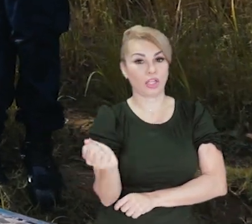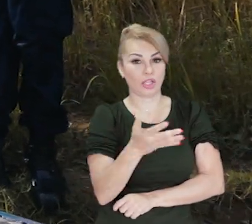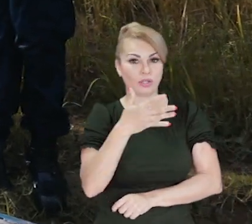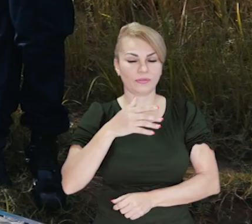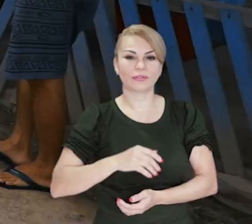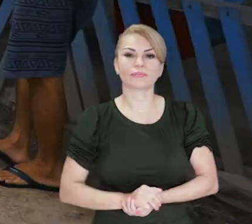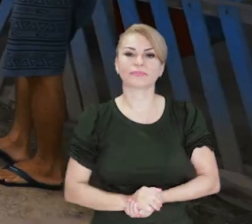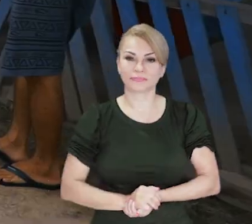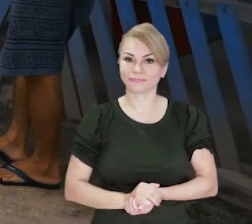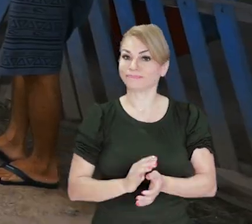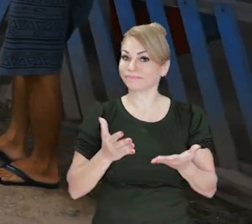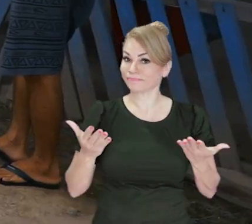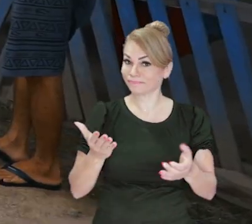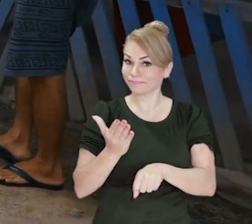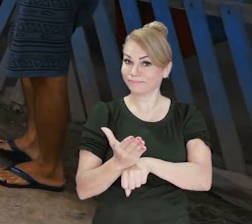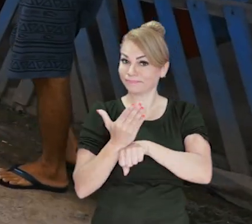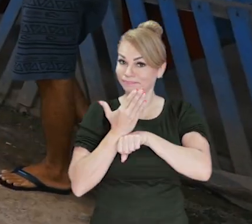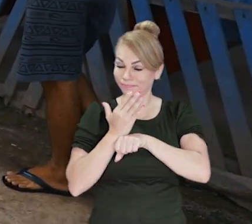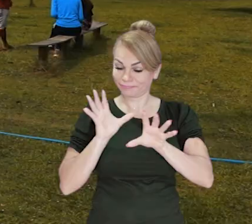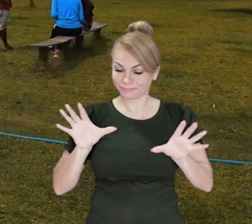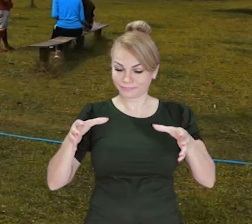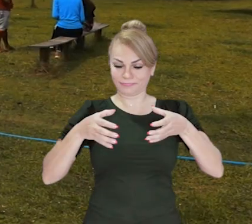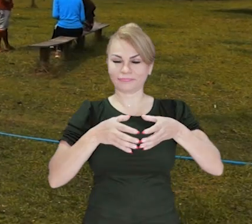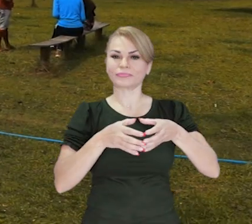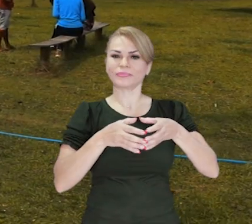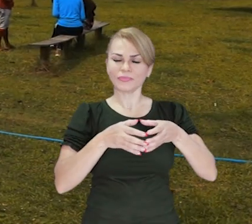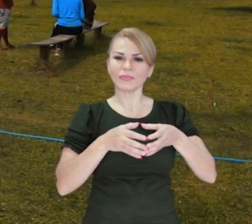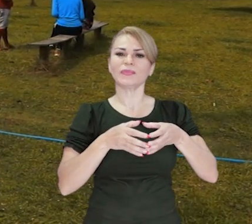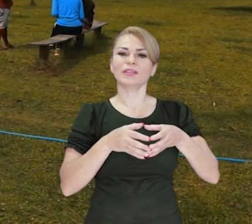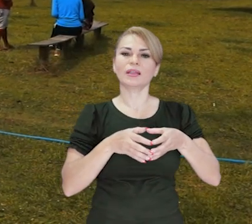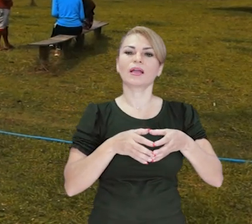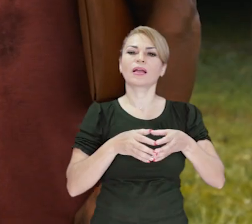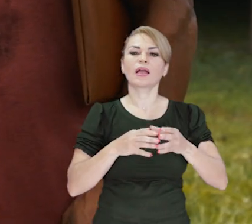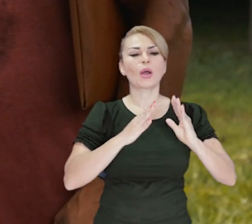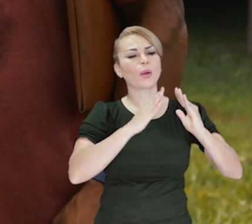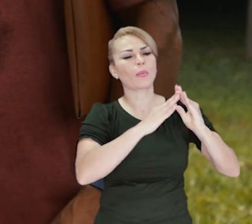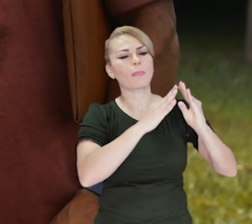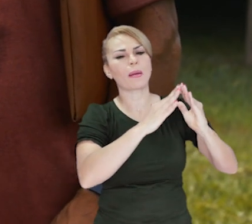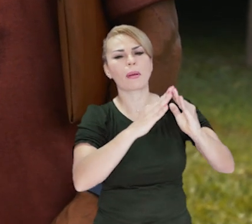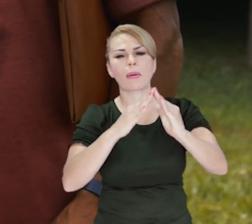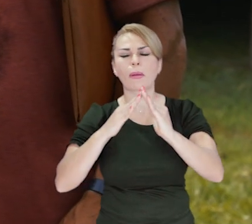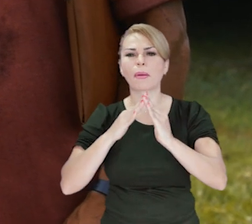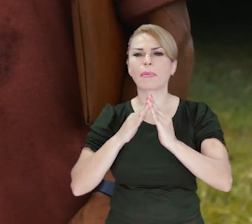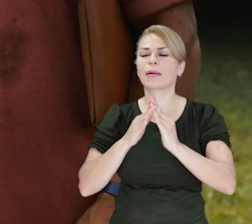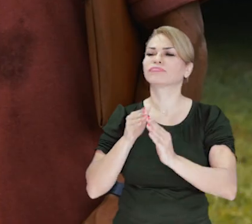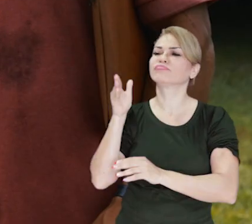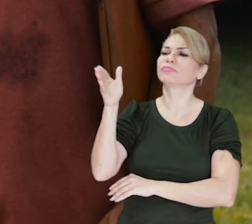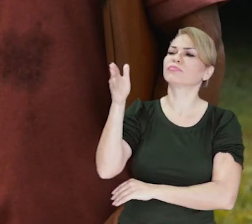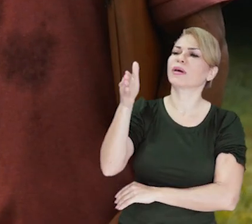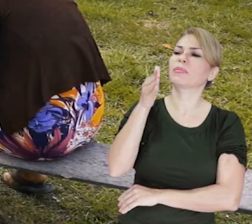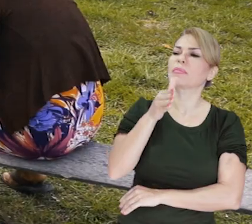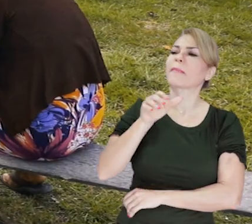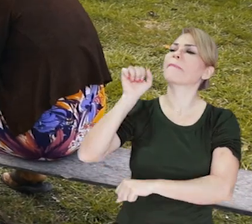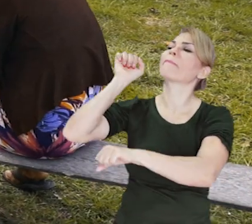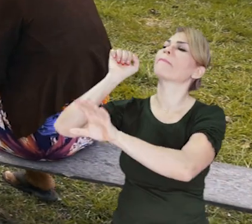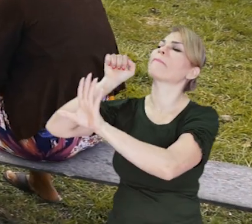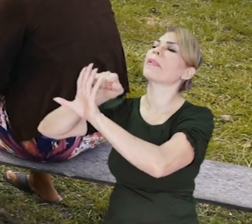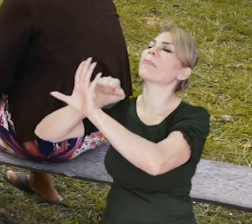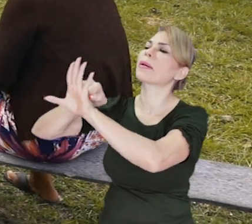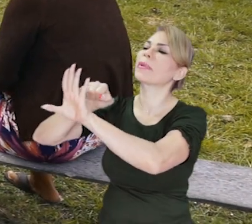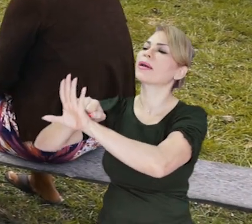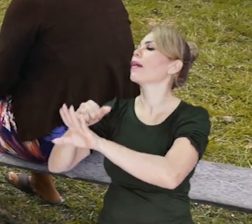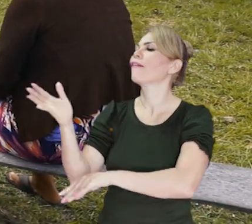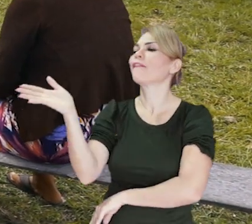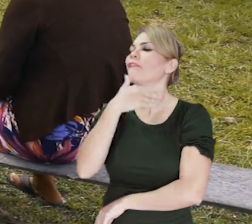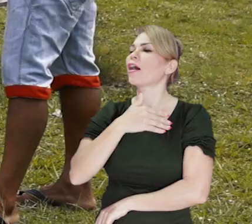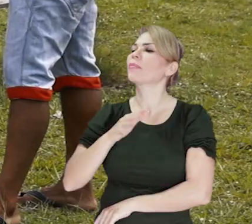da Justiça Rápida percorre as casas da localidade, chamando a população. Quem ouviu o chamado foi o José Honorato. Ele conversou com a